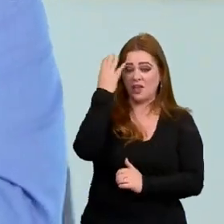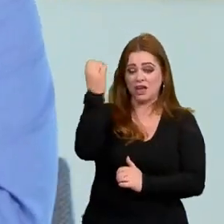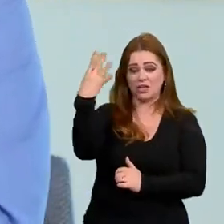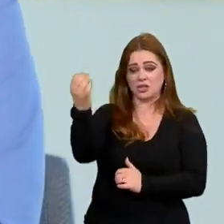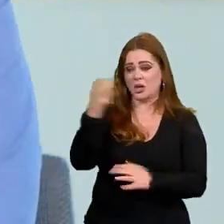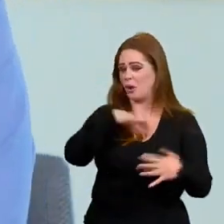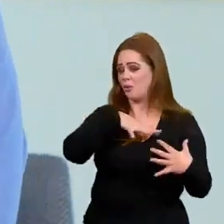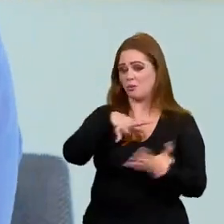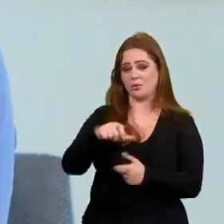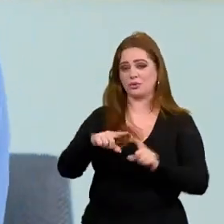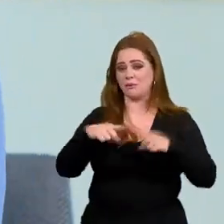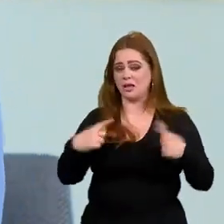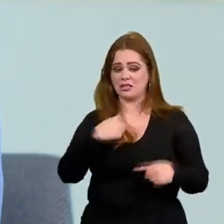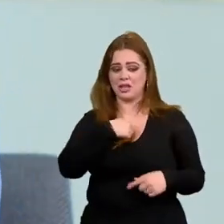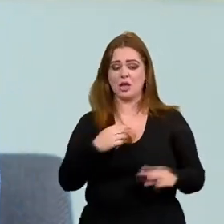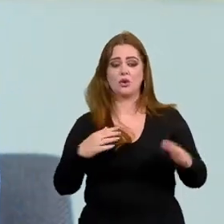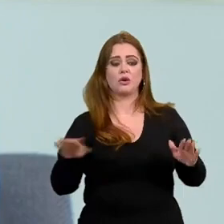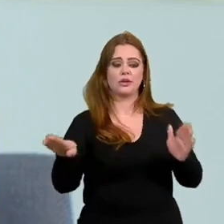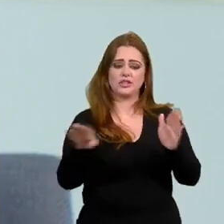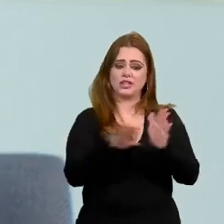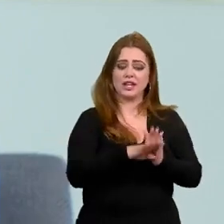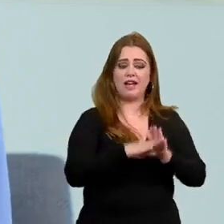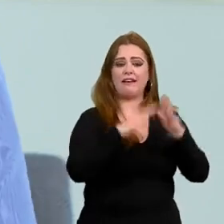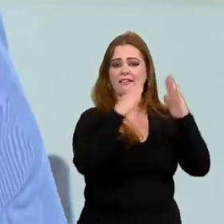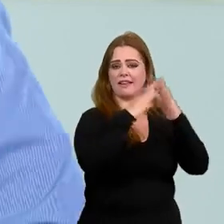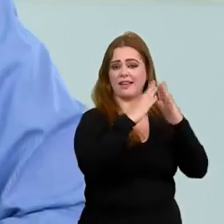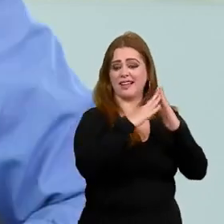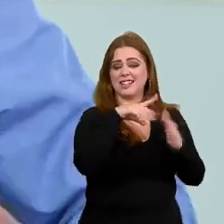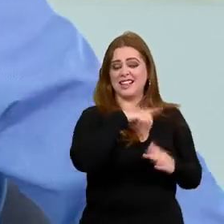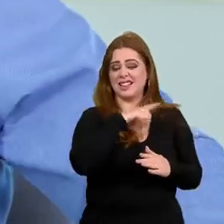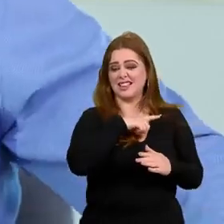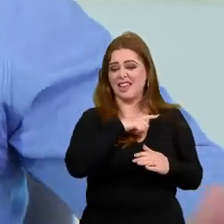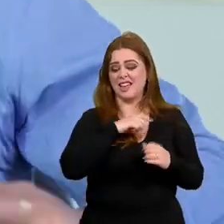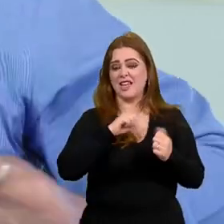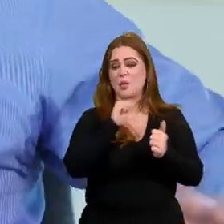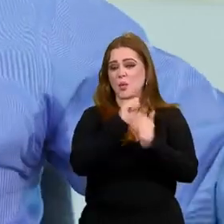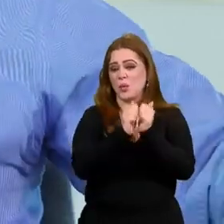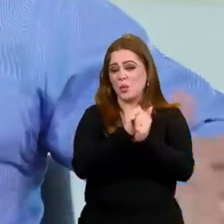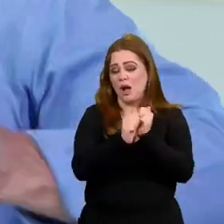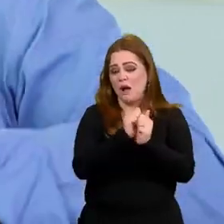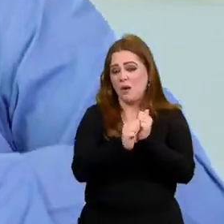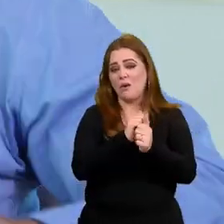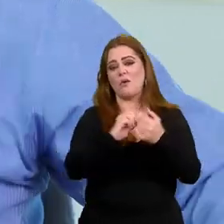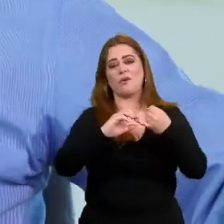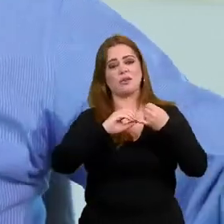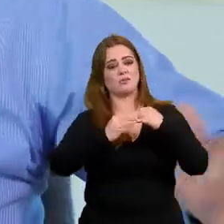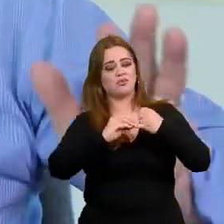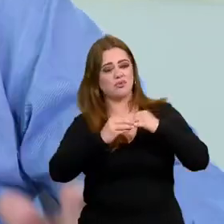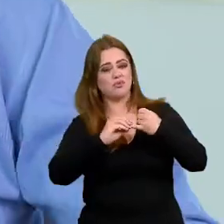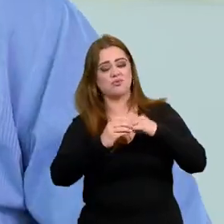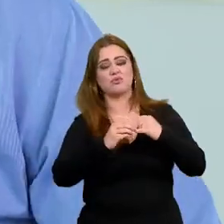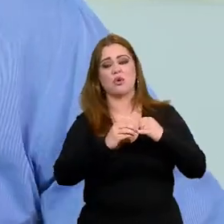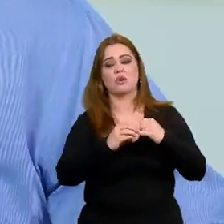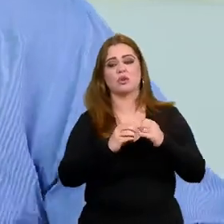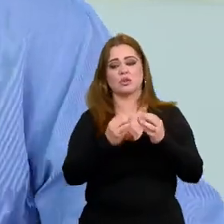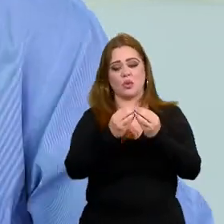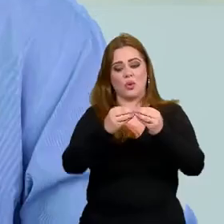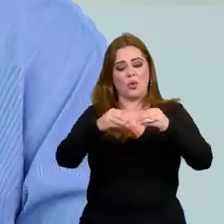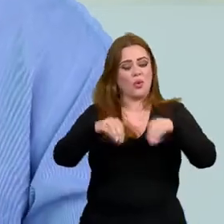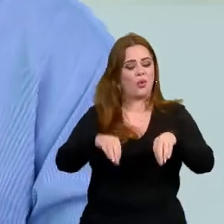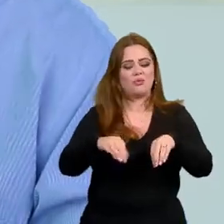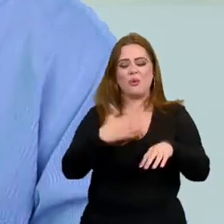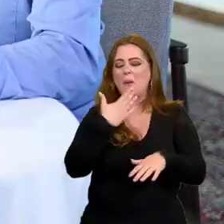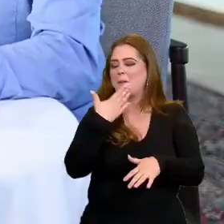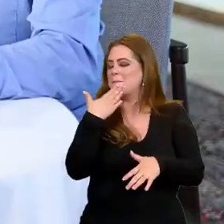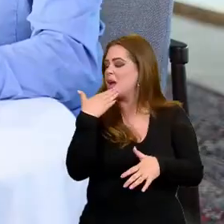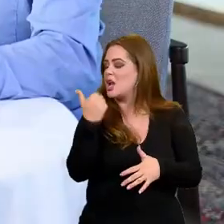casa, tiver um pouquinho de feijão com arroz, um bife, dois ovos fritos, para mim é o melhor prato do mundo. Uma vez eu fiz